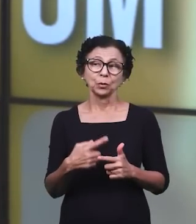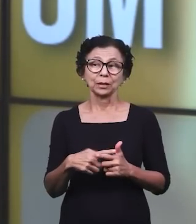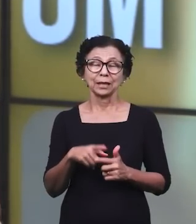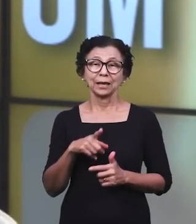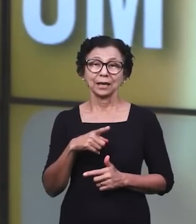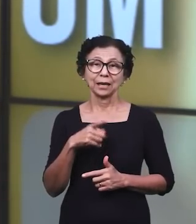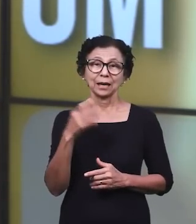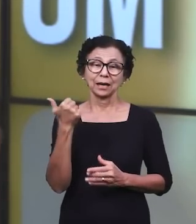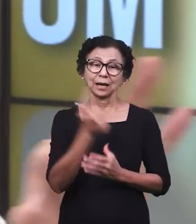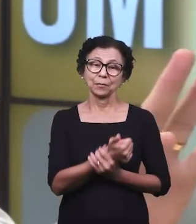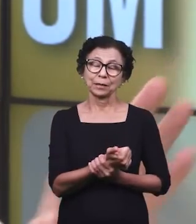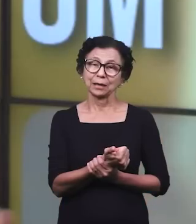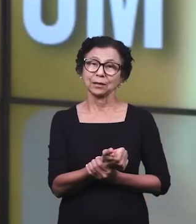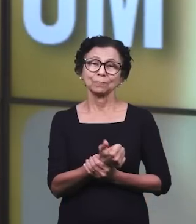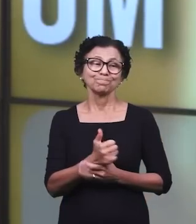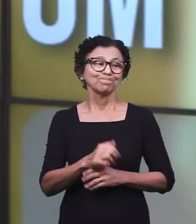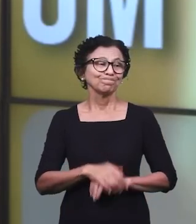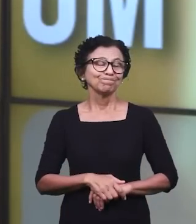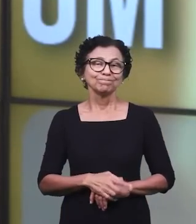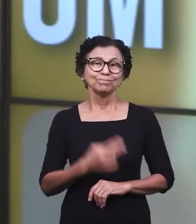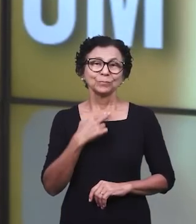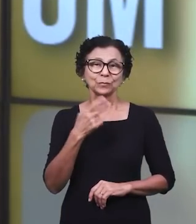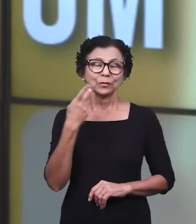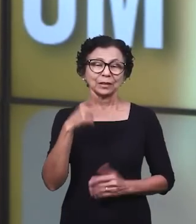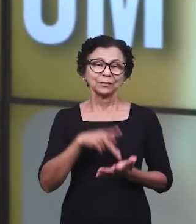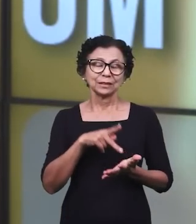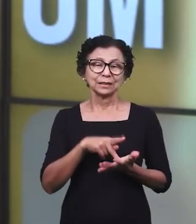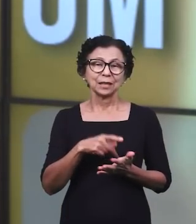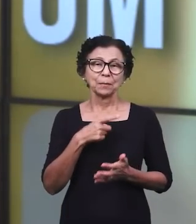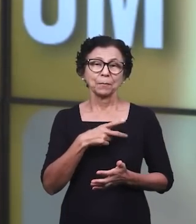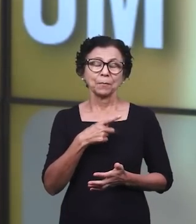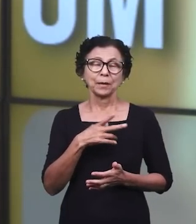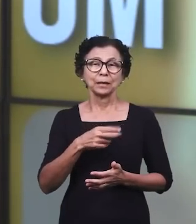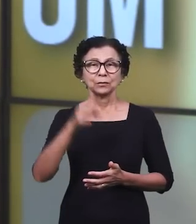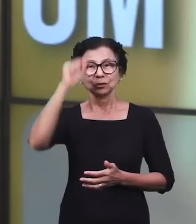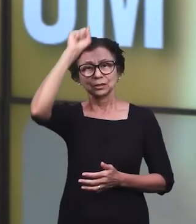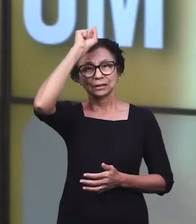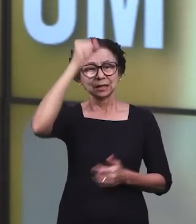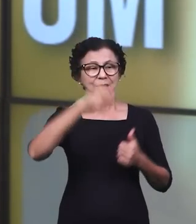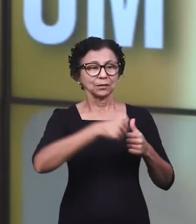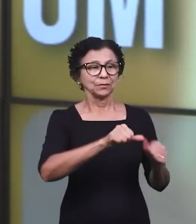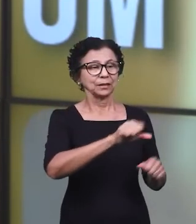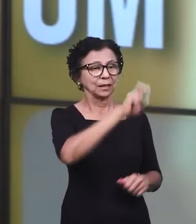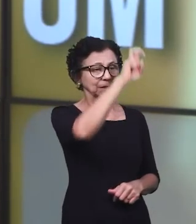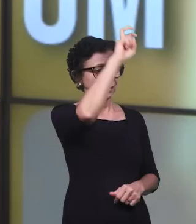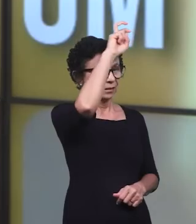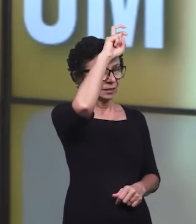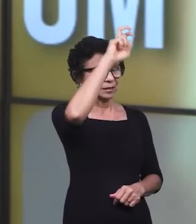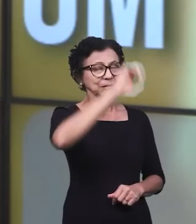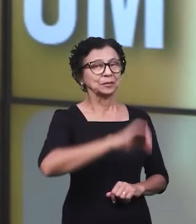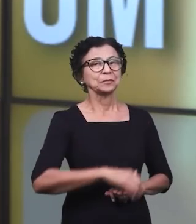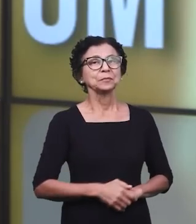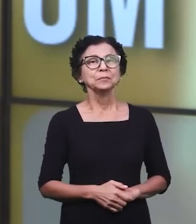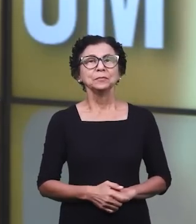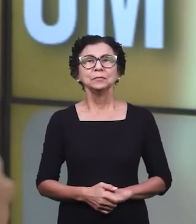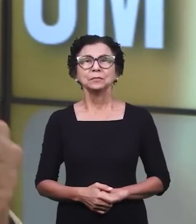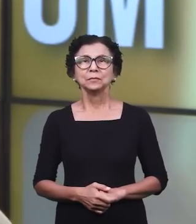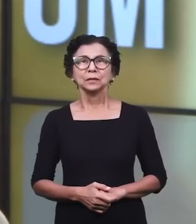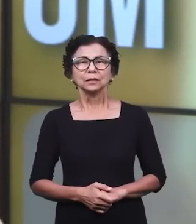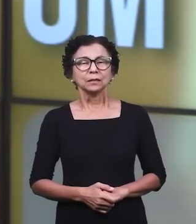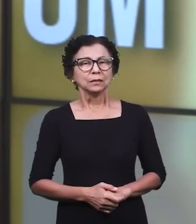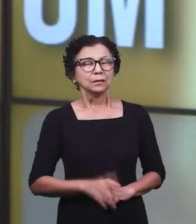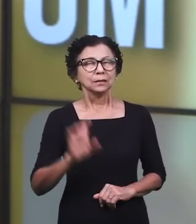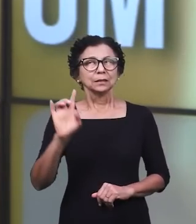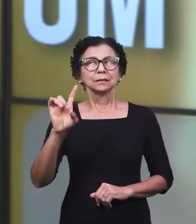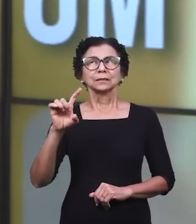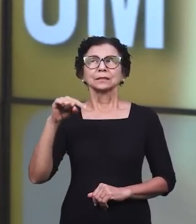do Egito. Falou, pega tudo que é seu e vai embora. Uhum. Depois, com Abimeleque, ele comete de novo o mesmo erro. Porque a